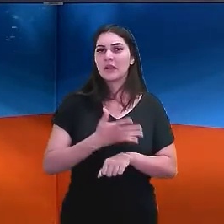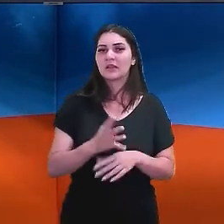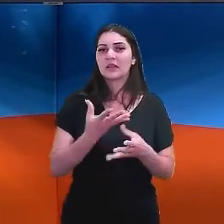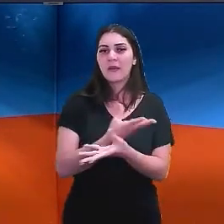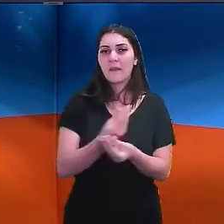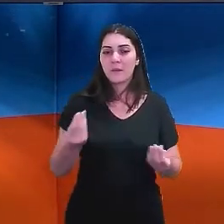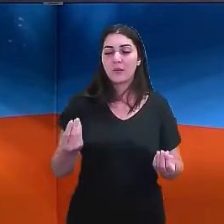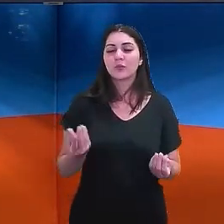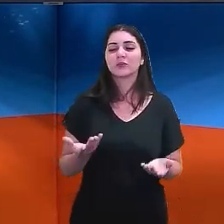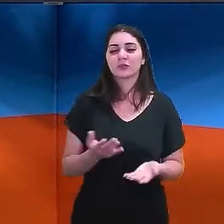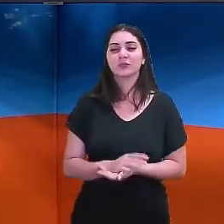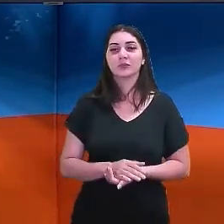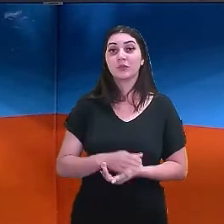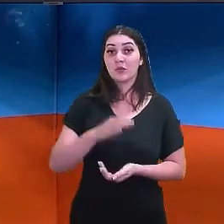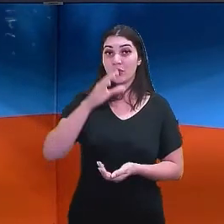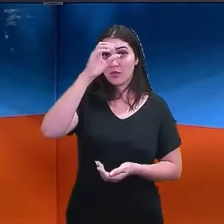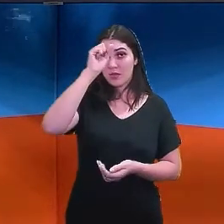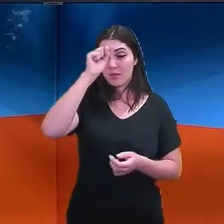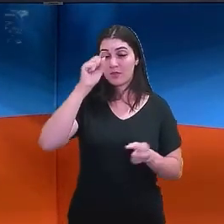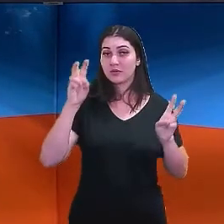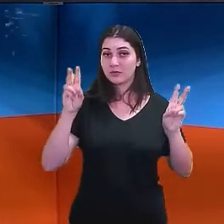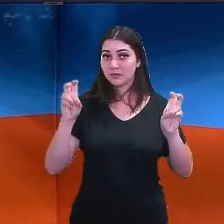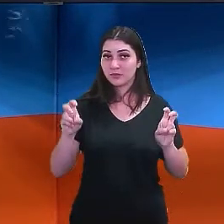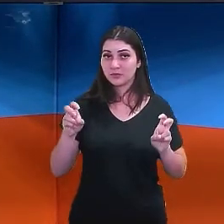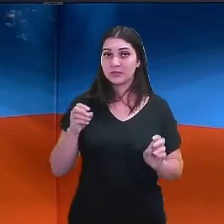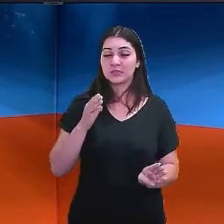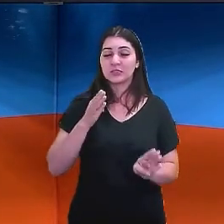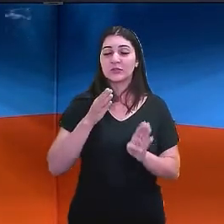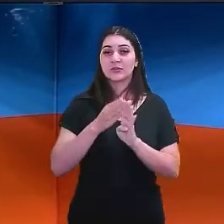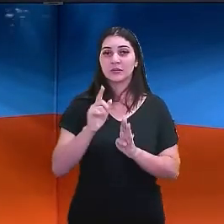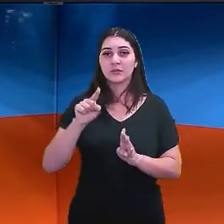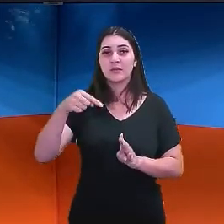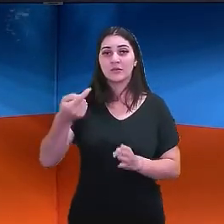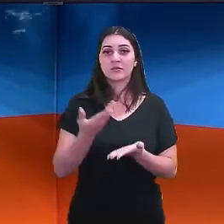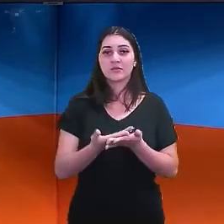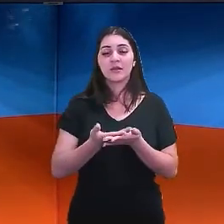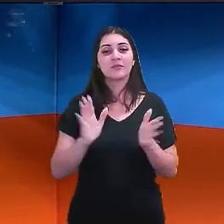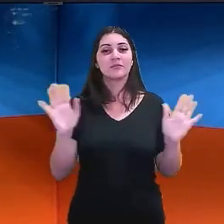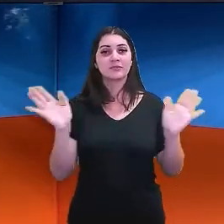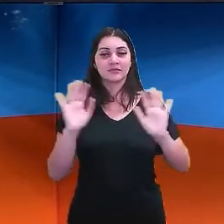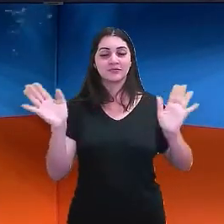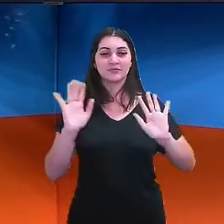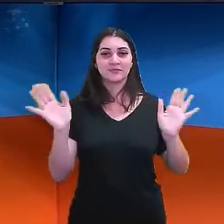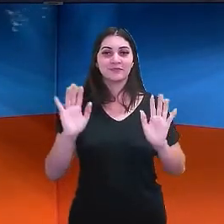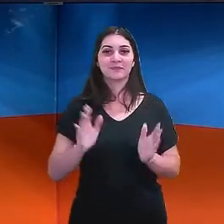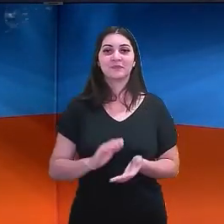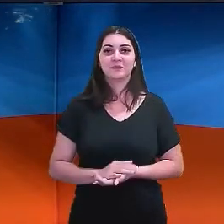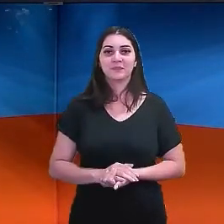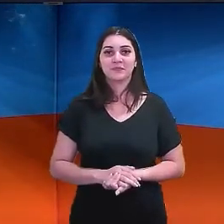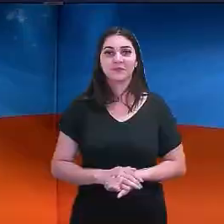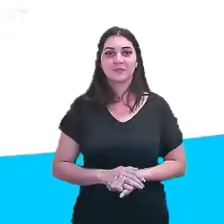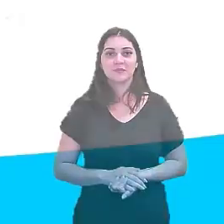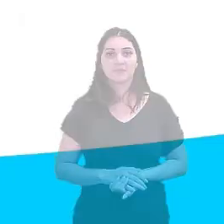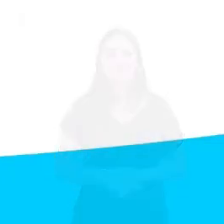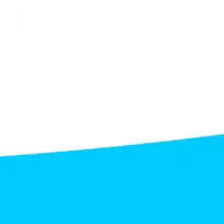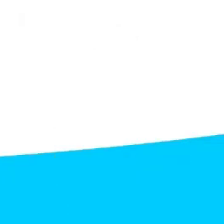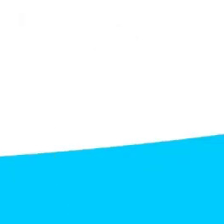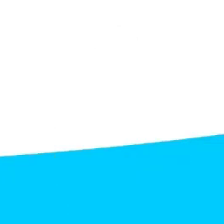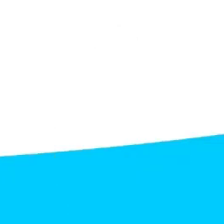ônibus tem assento? Perceba que o assento ela usou C. Aí no segundo quadrinho passa